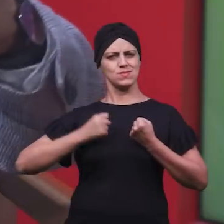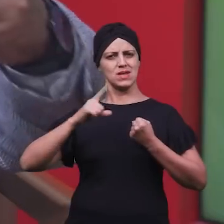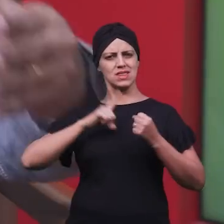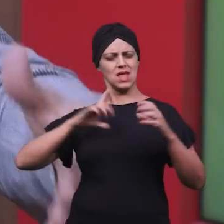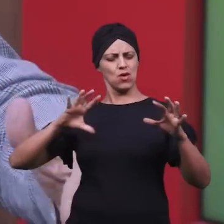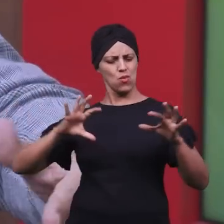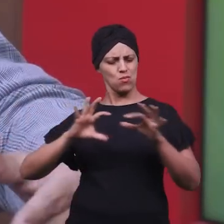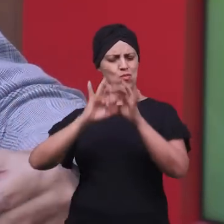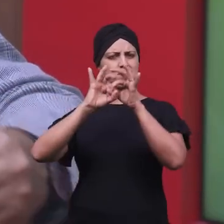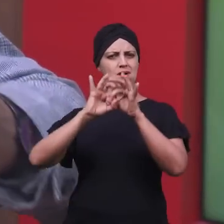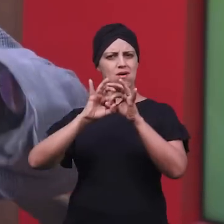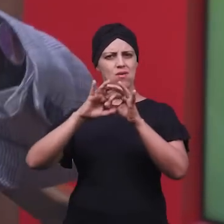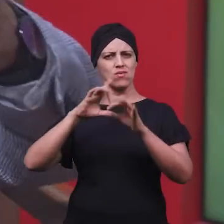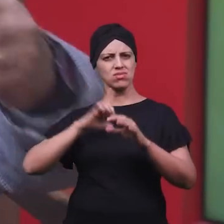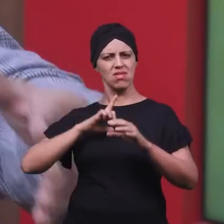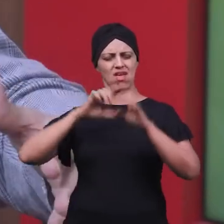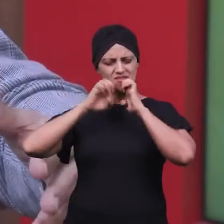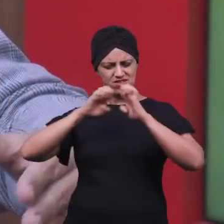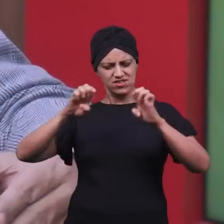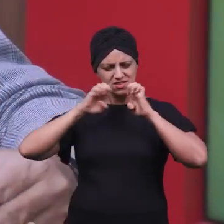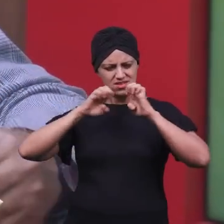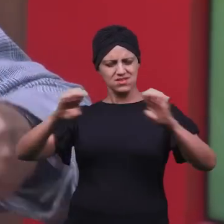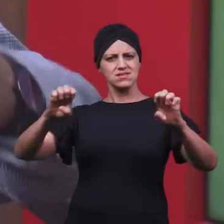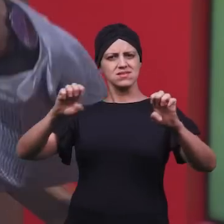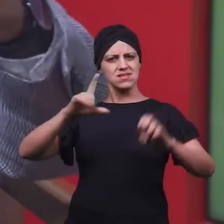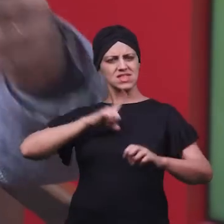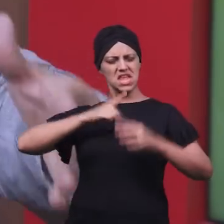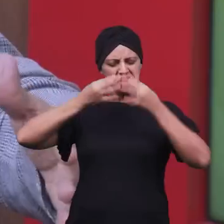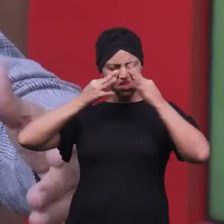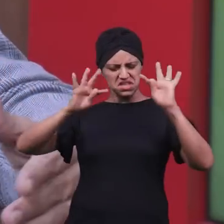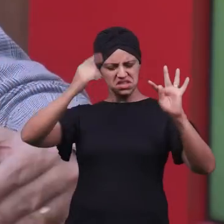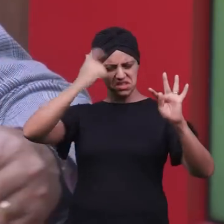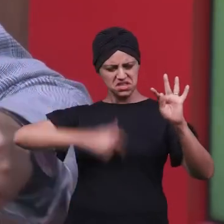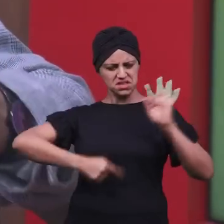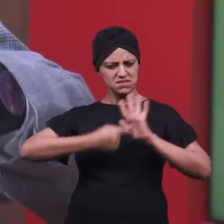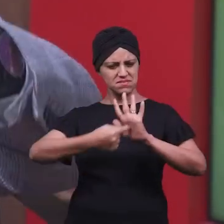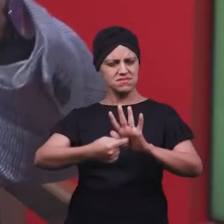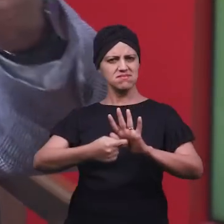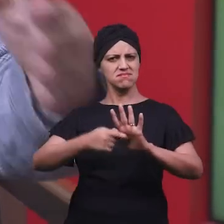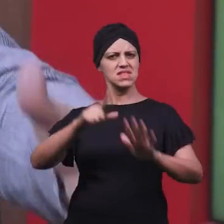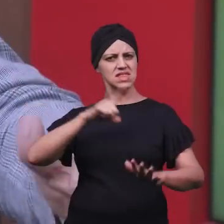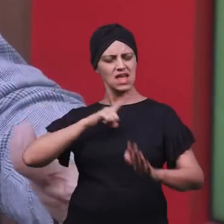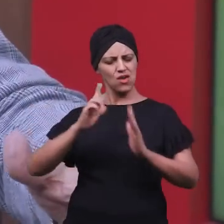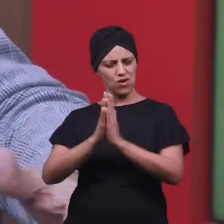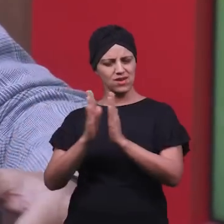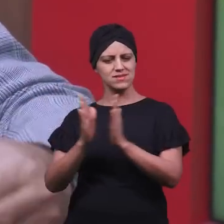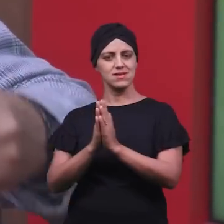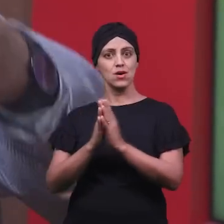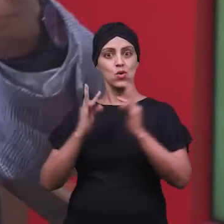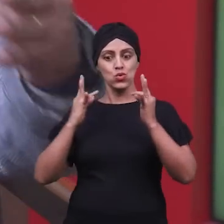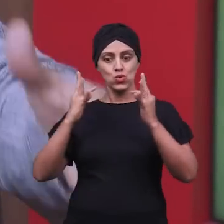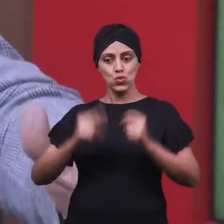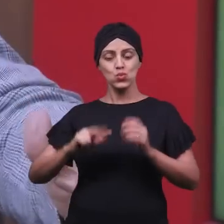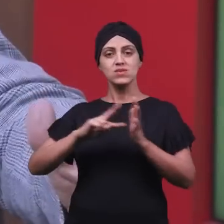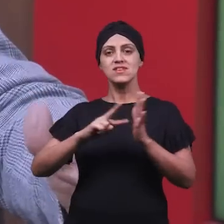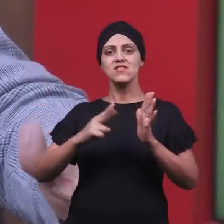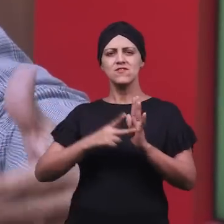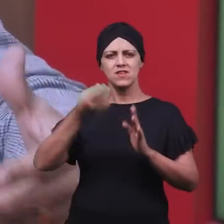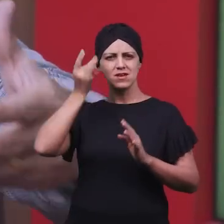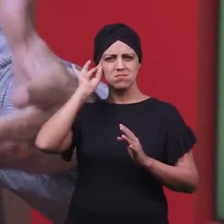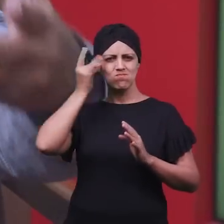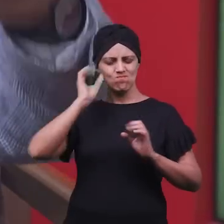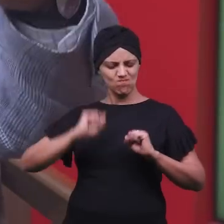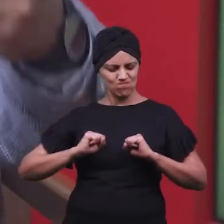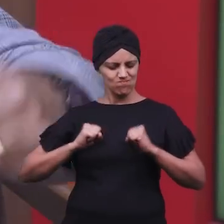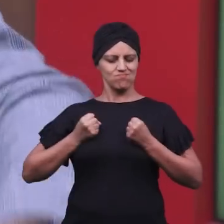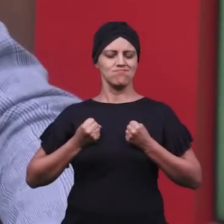tem fidelidade, ela tem glorificação, ela tem evangelização, ela tem testemunho, ela tem oração. Então,